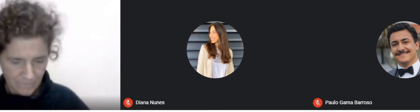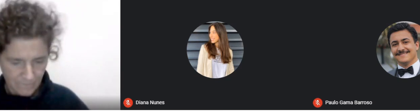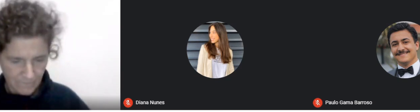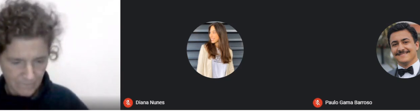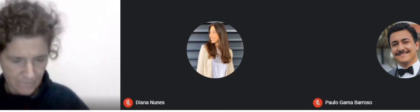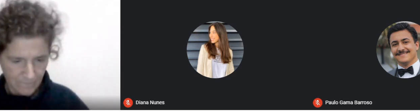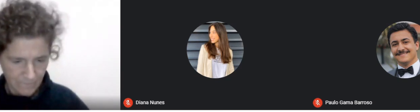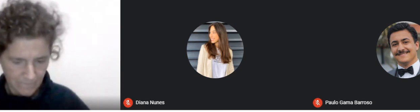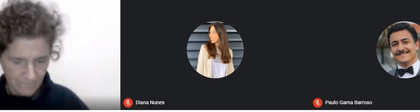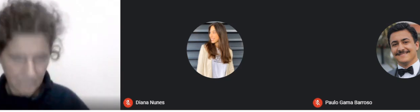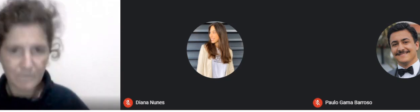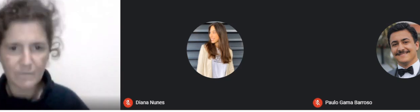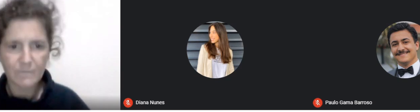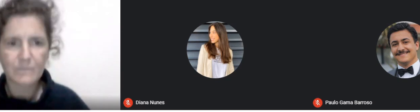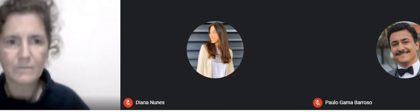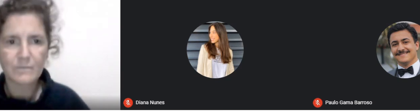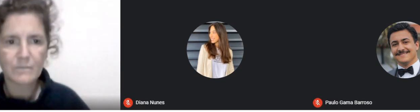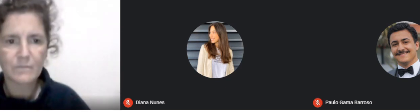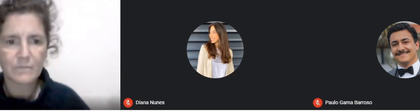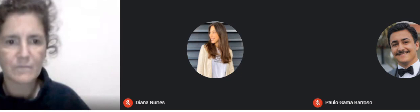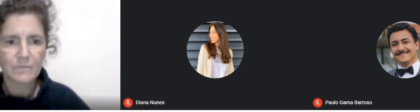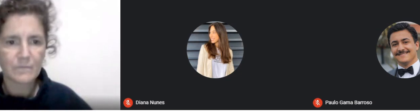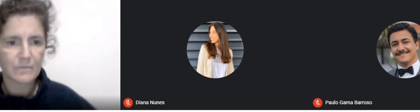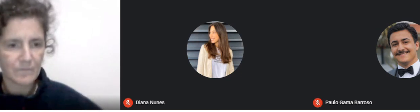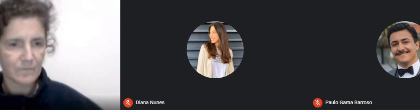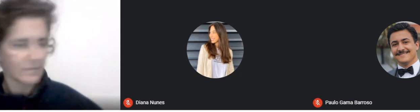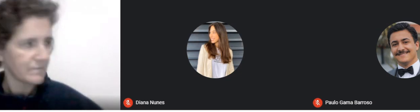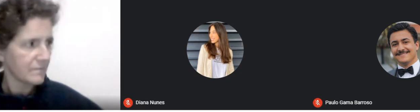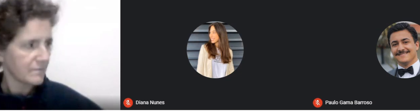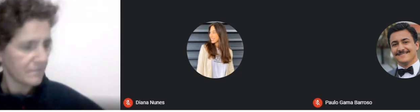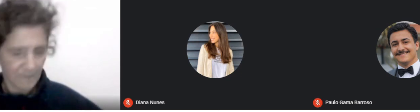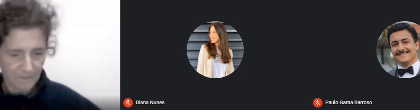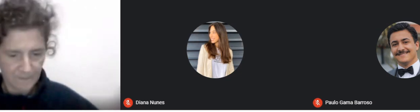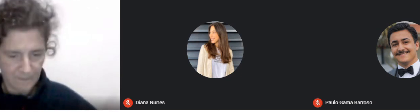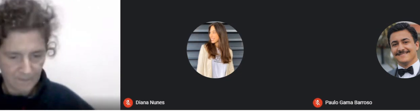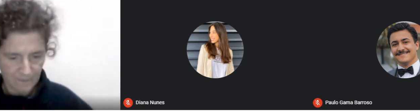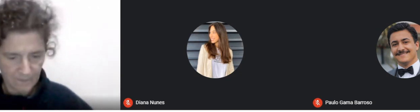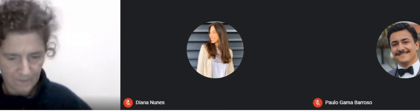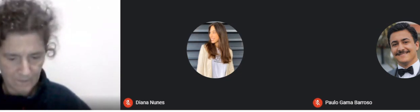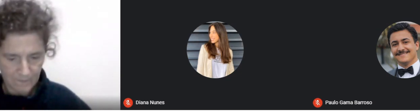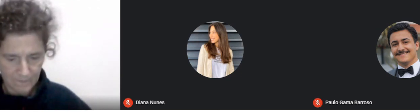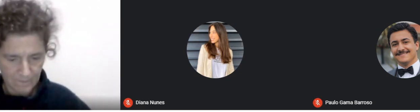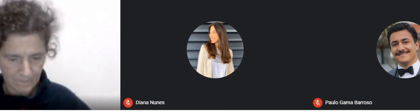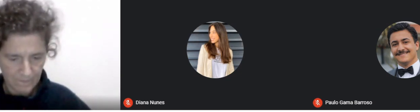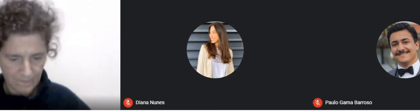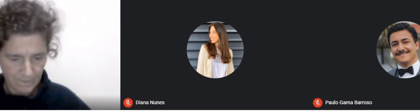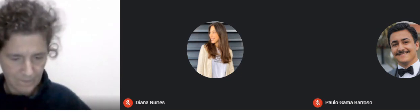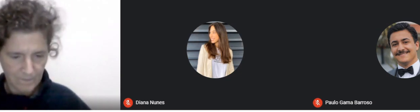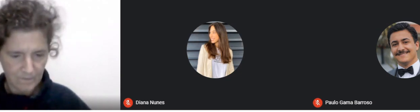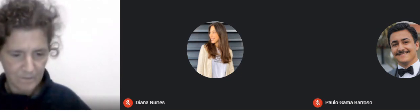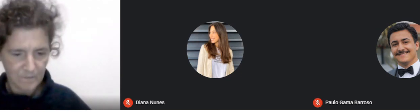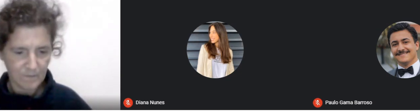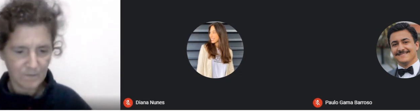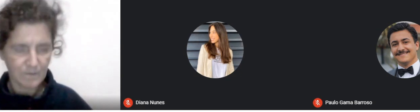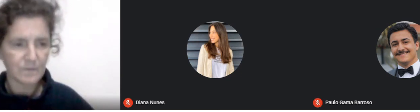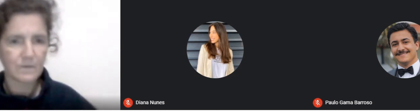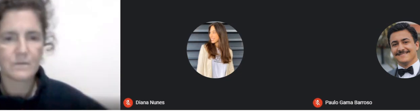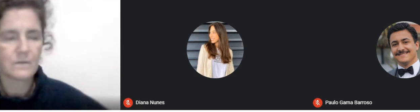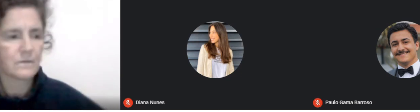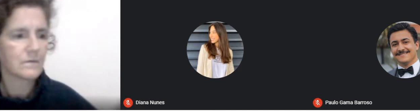partir daí, quando viu esta questão que iria acontecer sobre a dentição, portanto, é sempre importante para